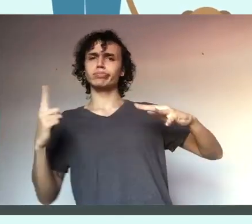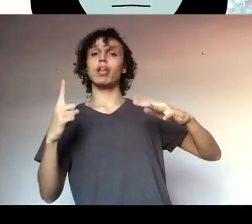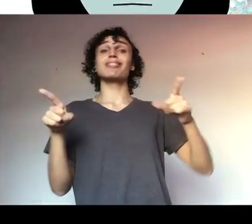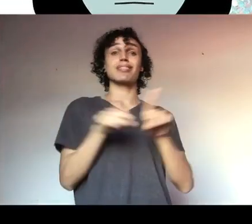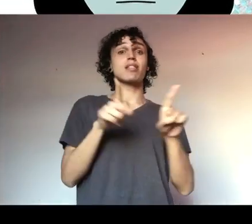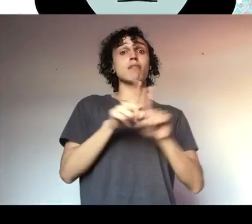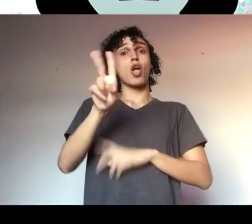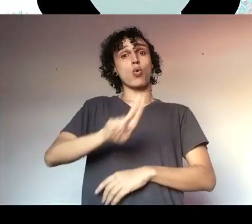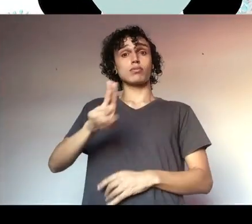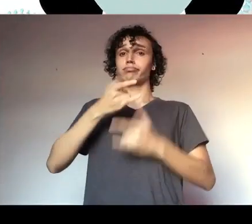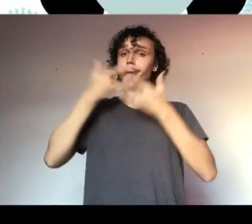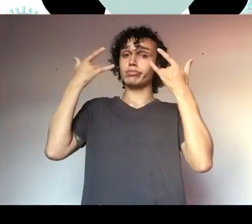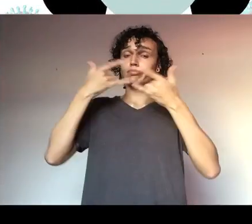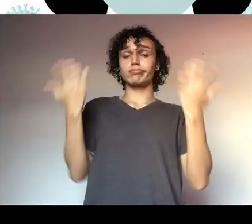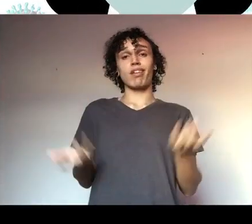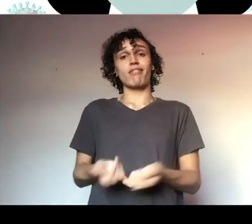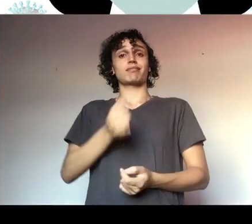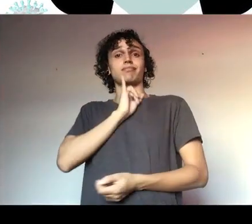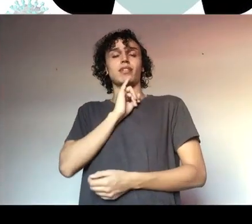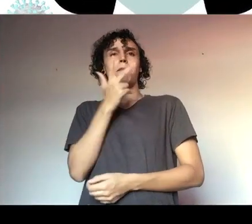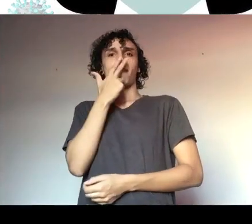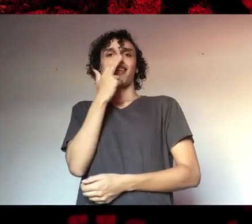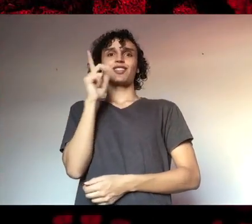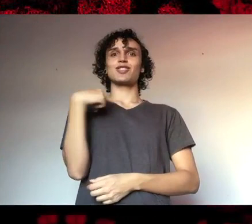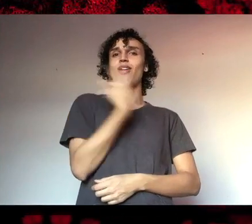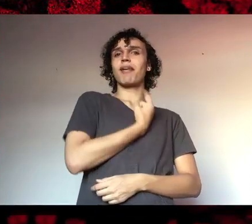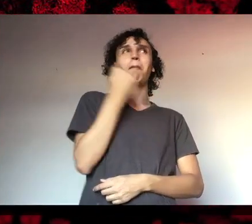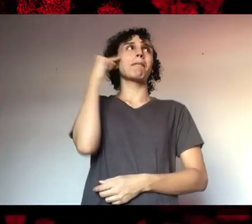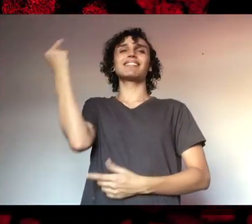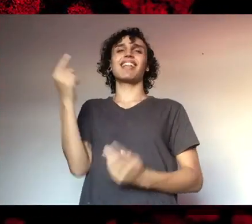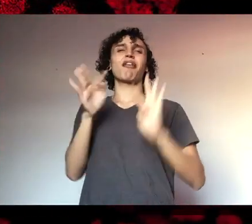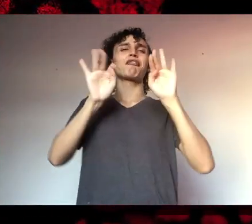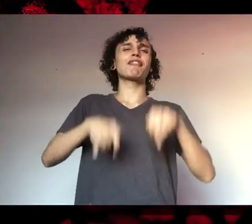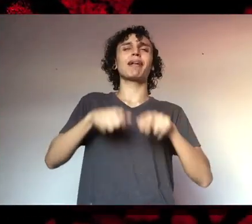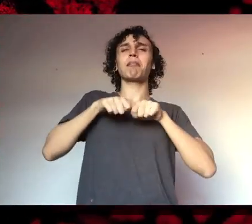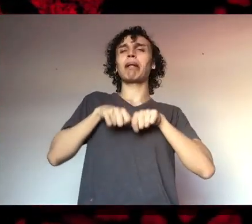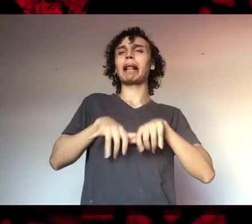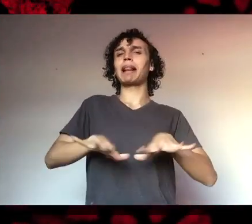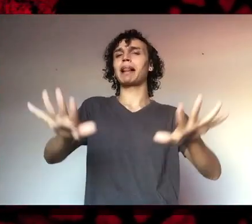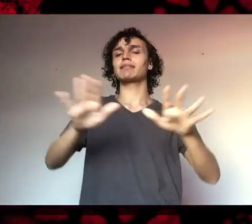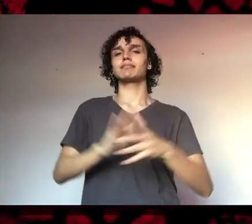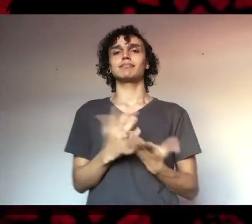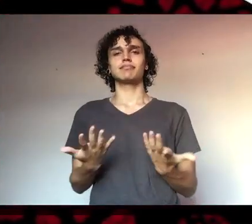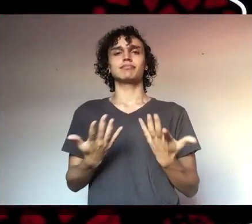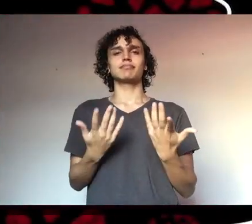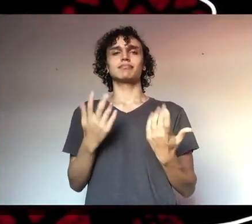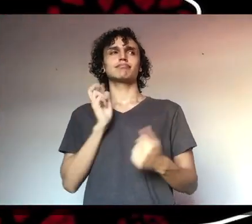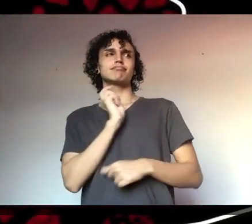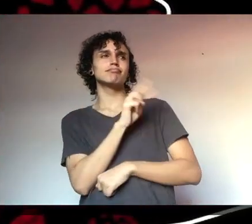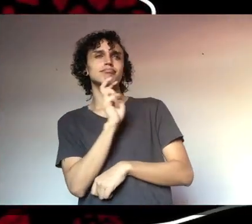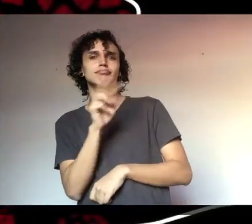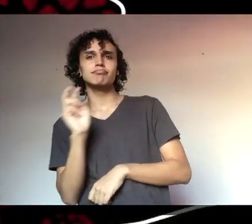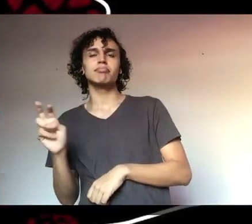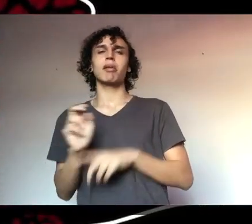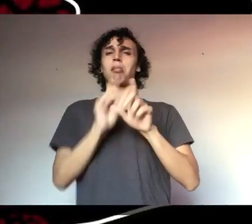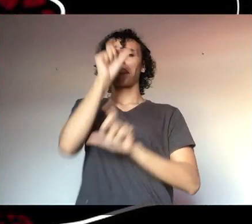social e do uso das máscaras. Infelizmente, às vezes a gente tem a impressão que a pandemia acabou. A